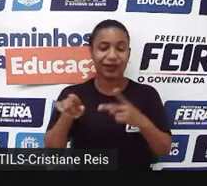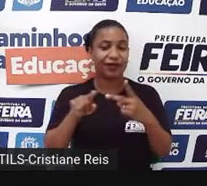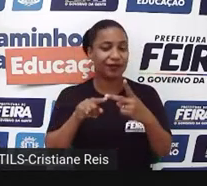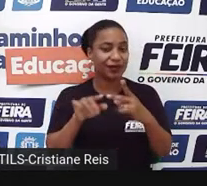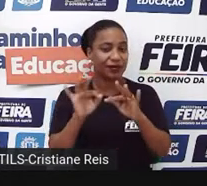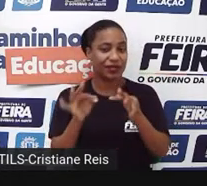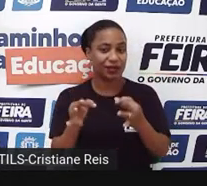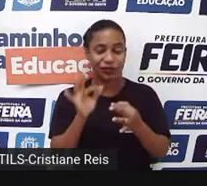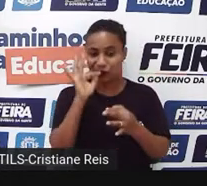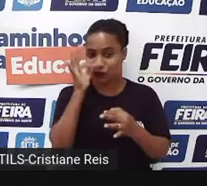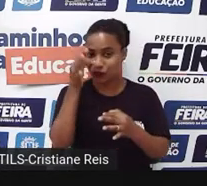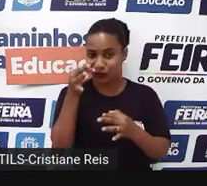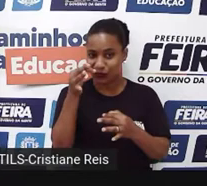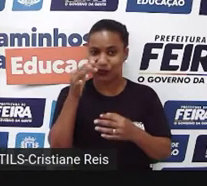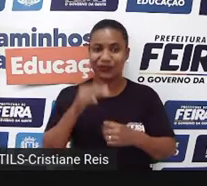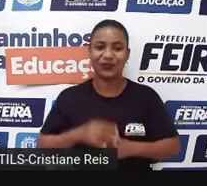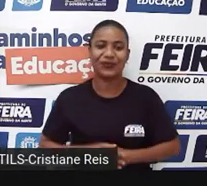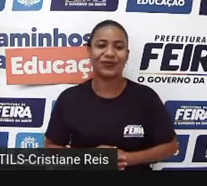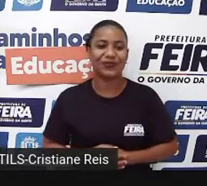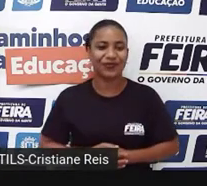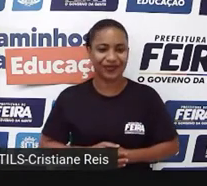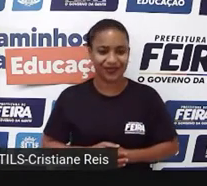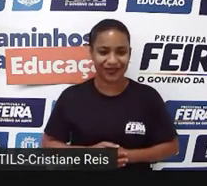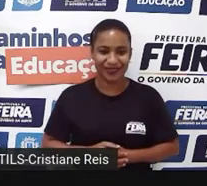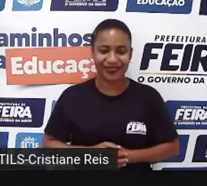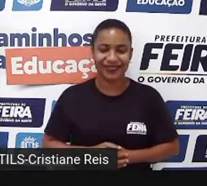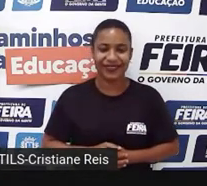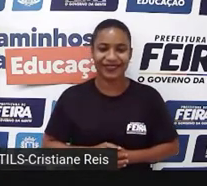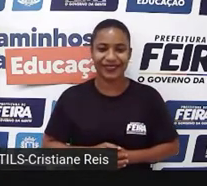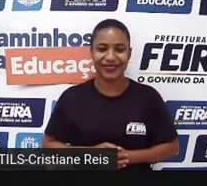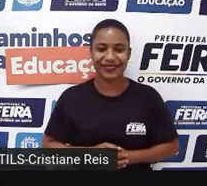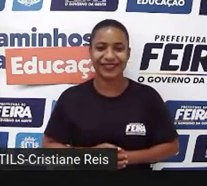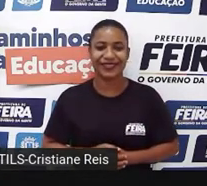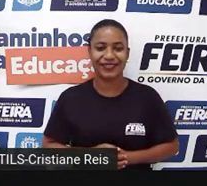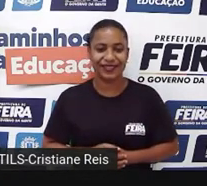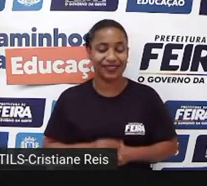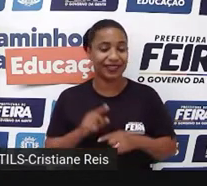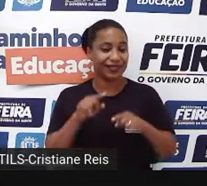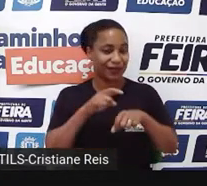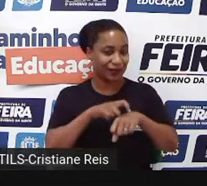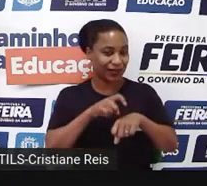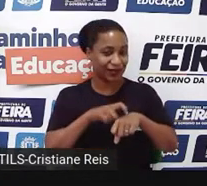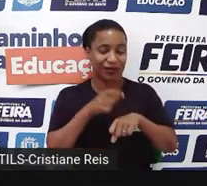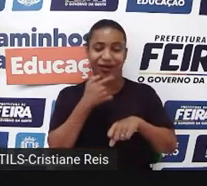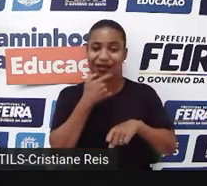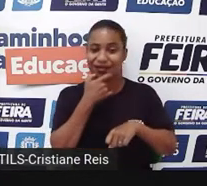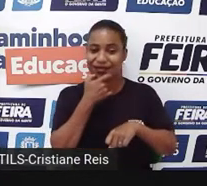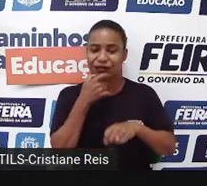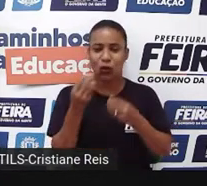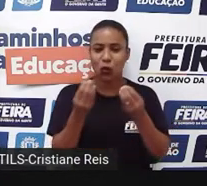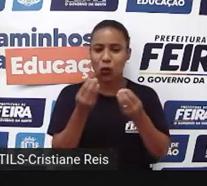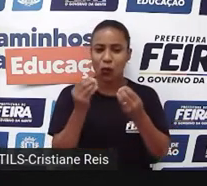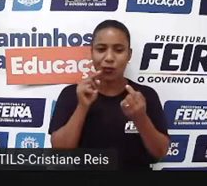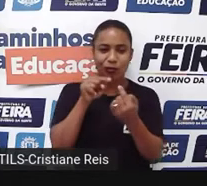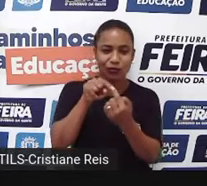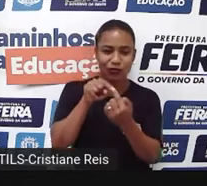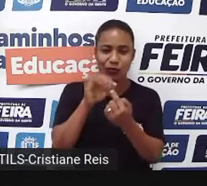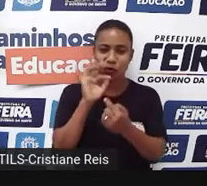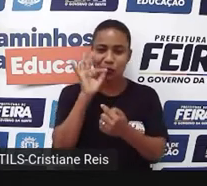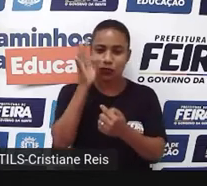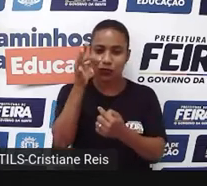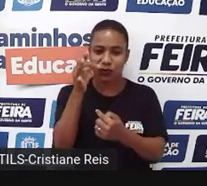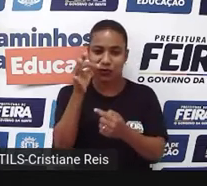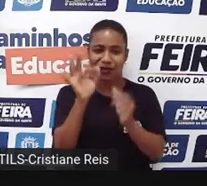tense. Então, nós vamos falar sobre cinema e sobre o tempo do inglês, o futuro simples. Não